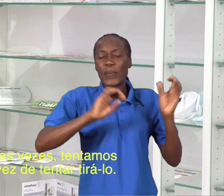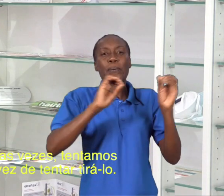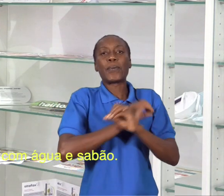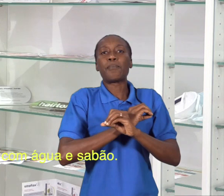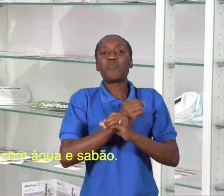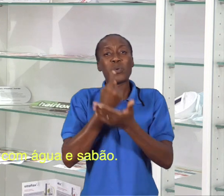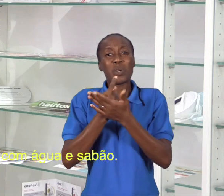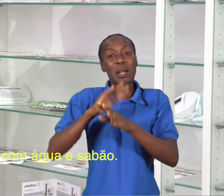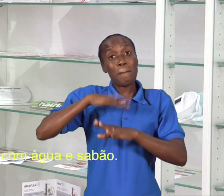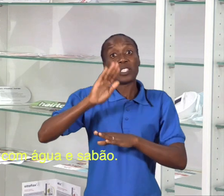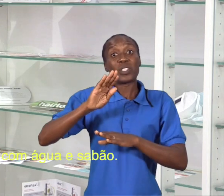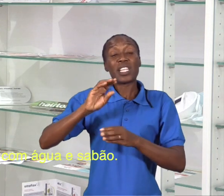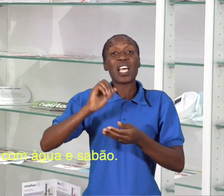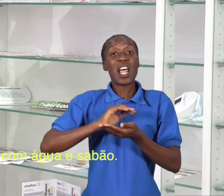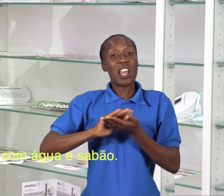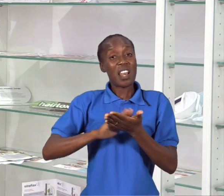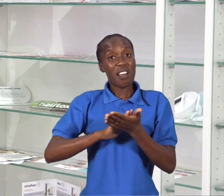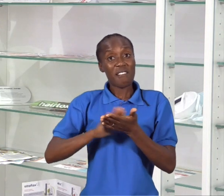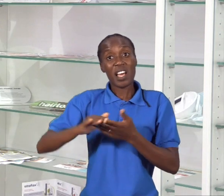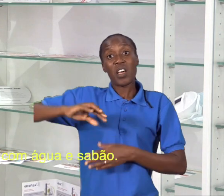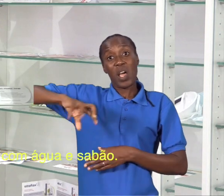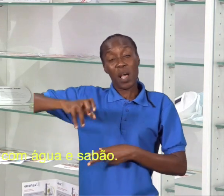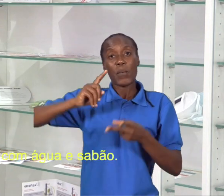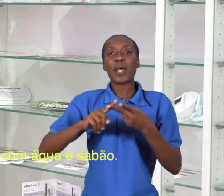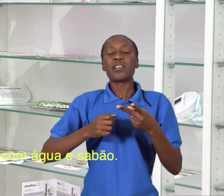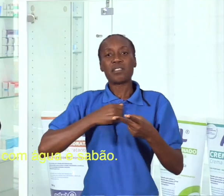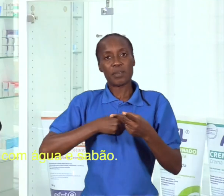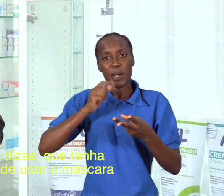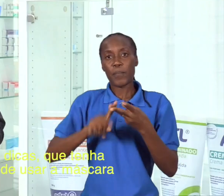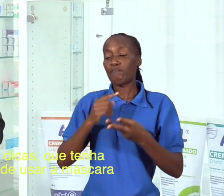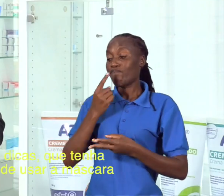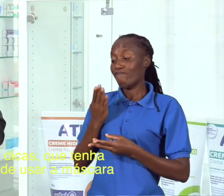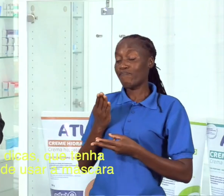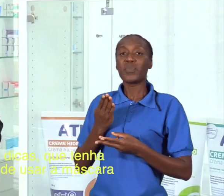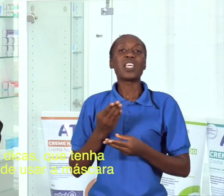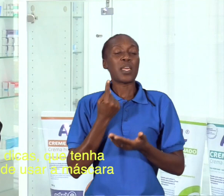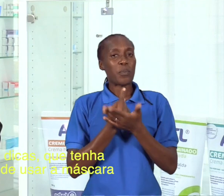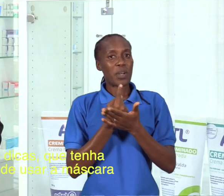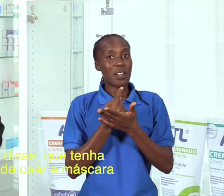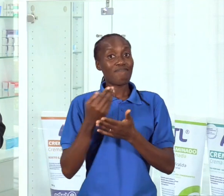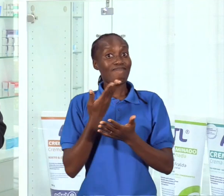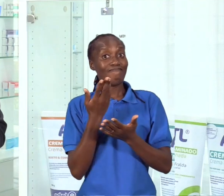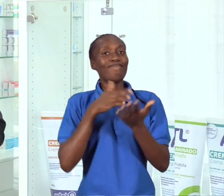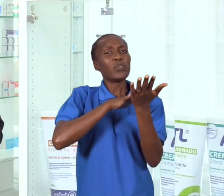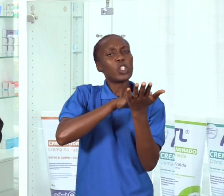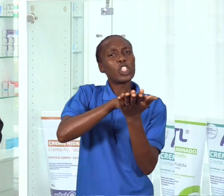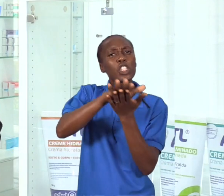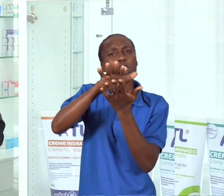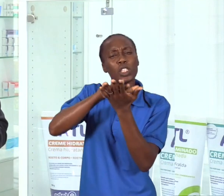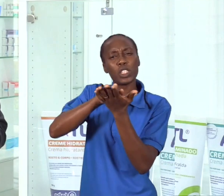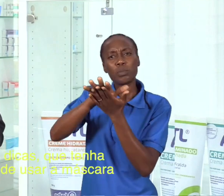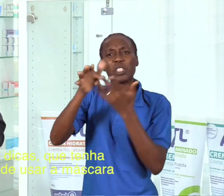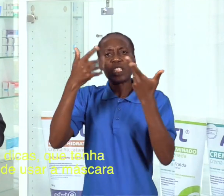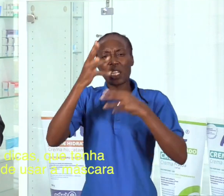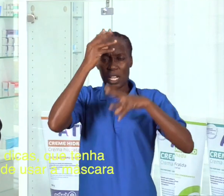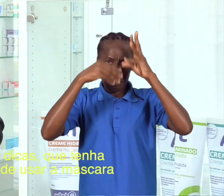tirar o adequado é lavar mesmo com água e sabão. Esperamos que estas dicas sejam úteis. Esperamos também